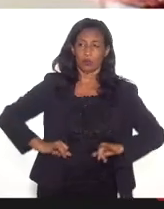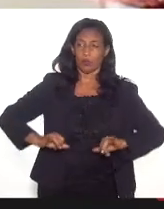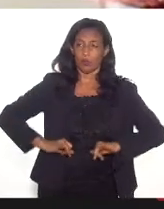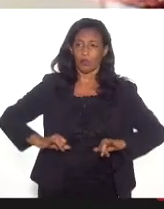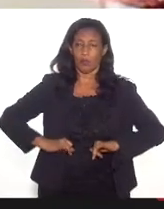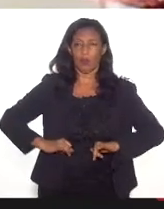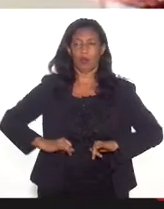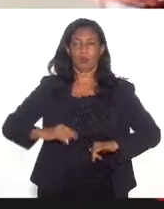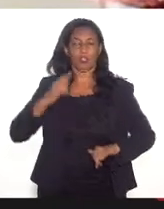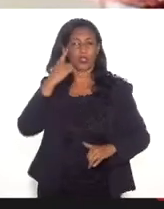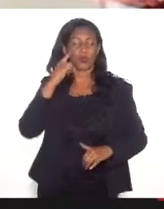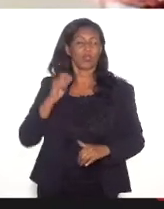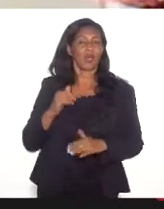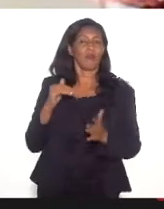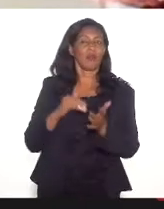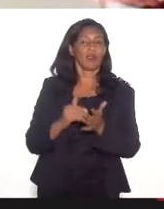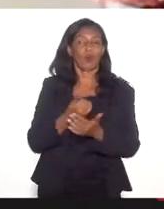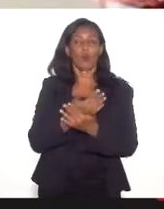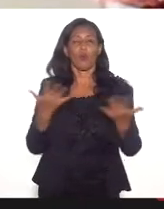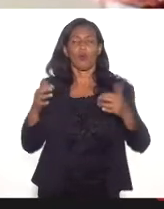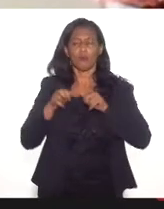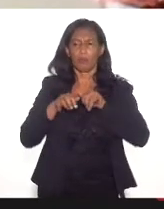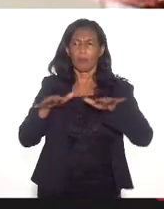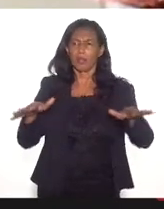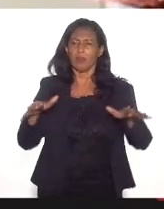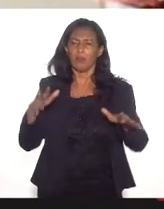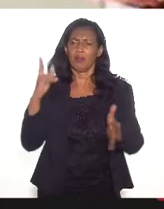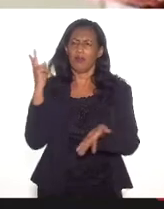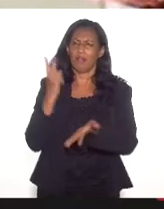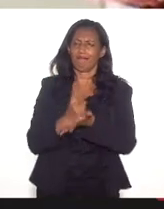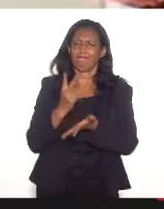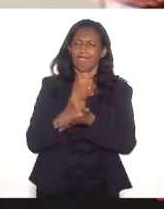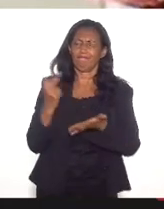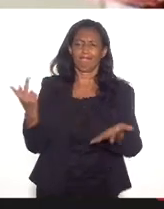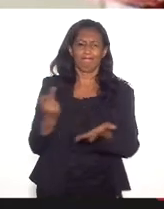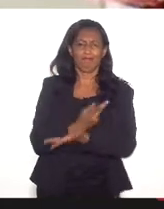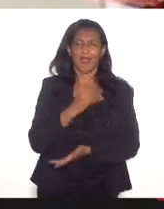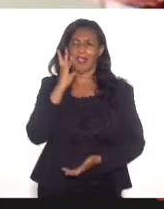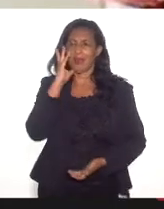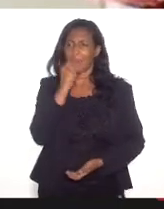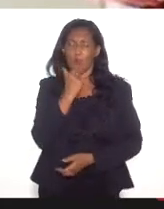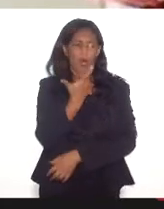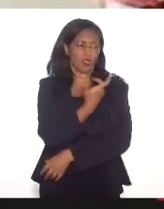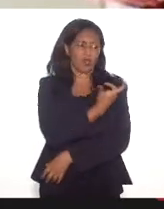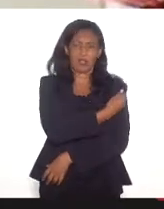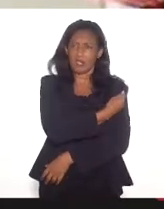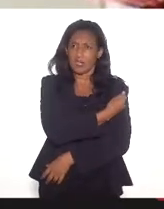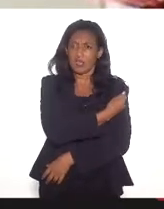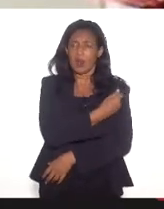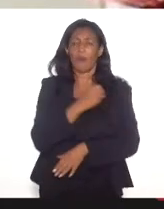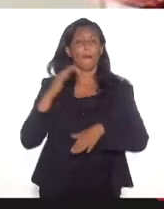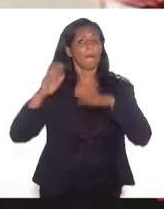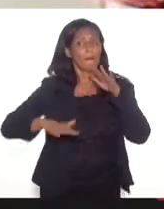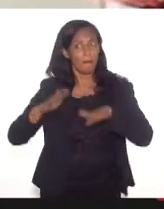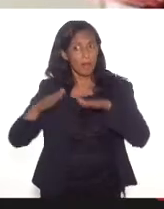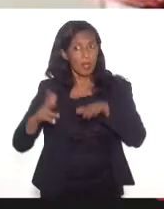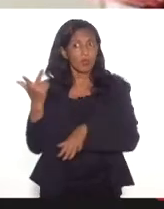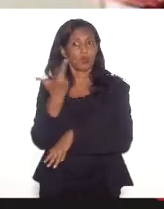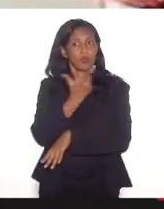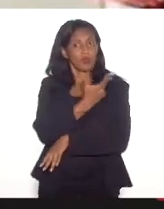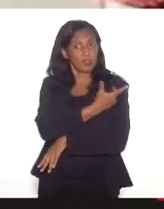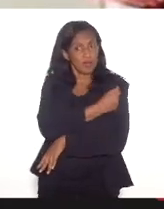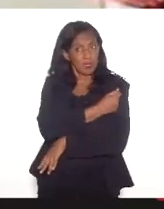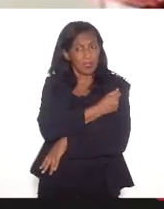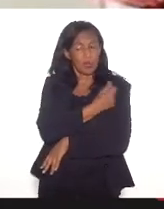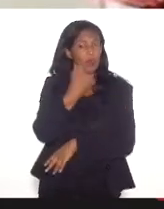sequer até quando ela vai durar, não só pela demora na vacinação, porque mesmo a vacinação a gente não sabe exatamente qual vai ser